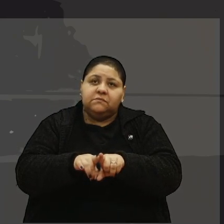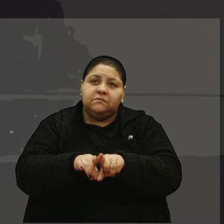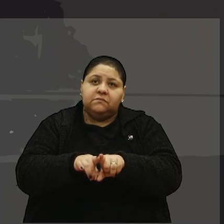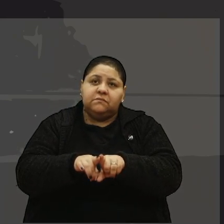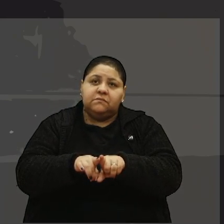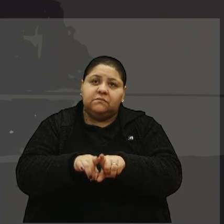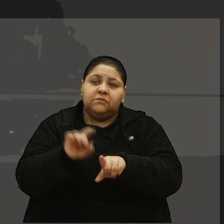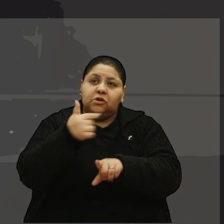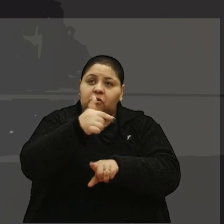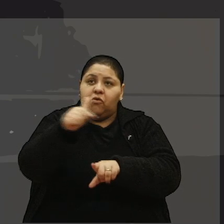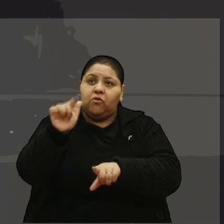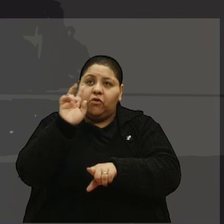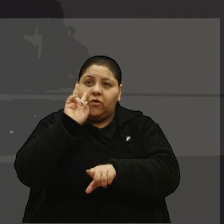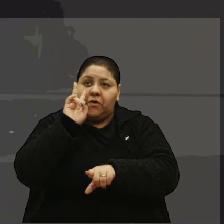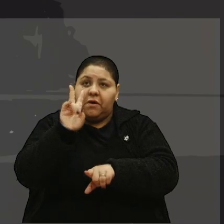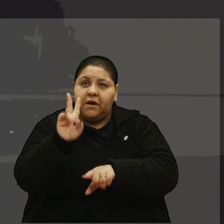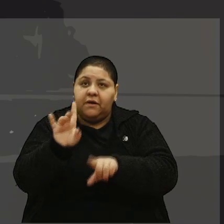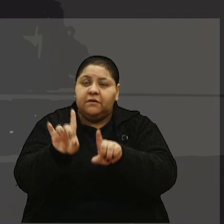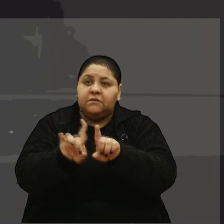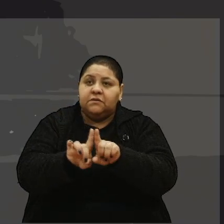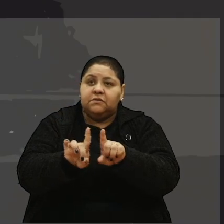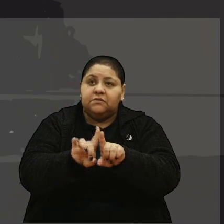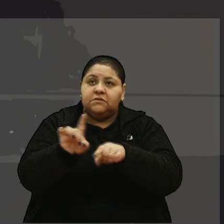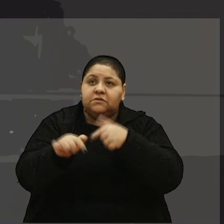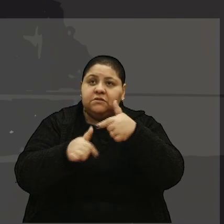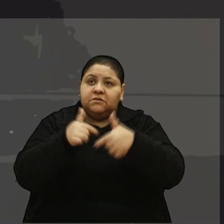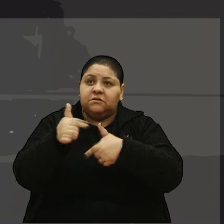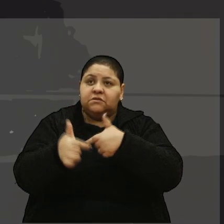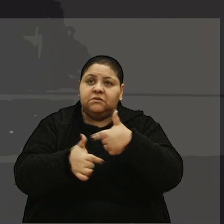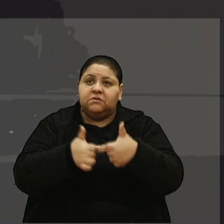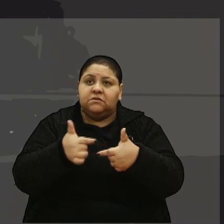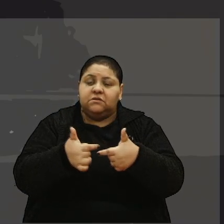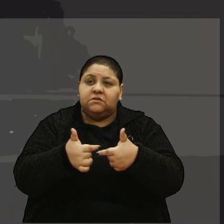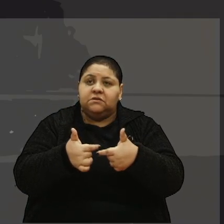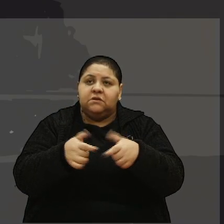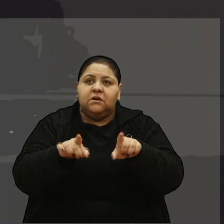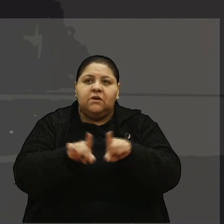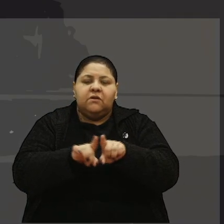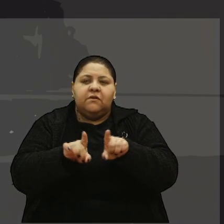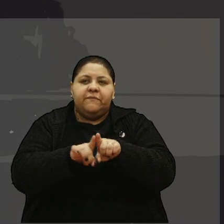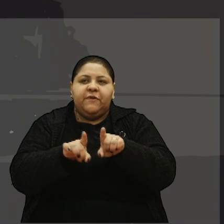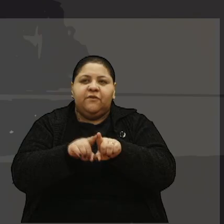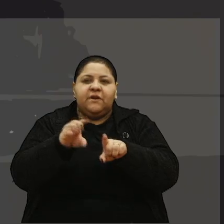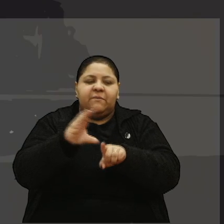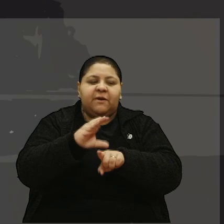esse outro ali que vocês estão vendo também é trabalho de capelania.